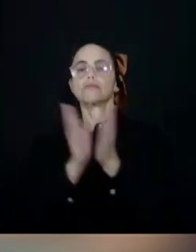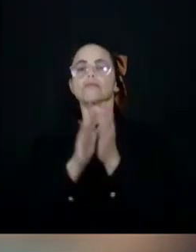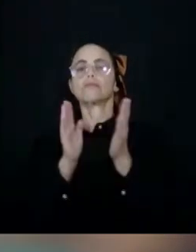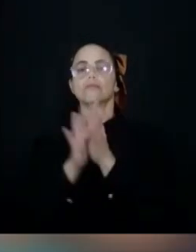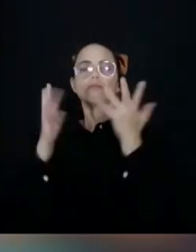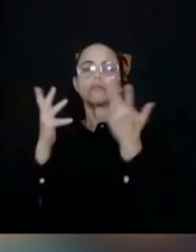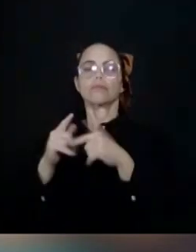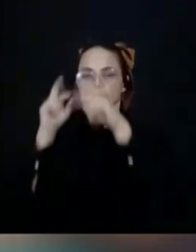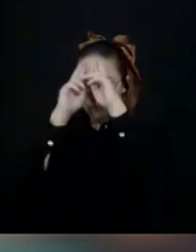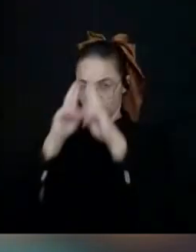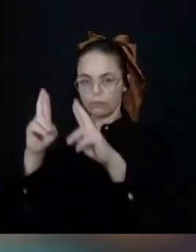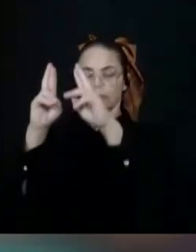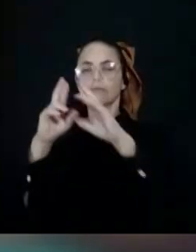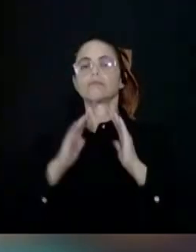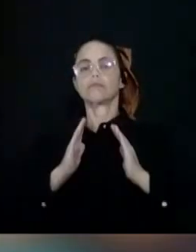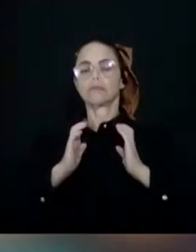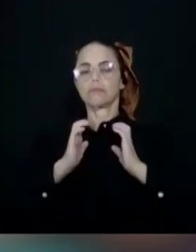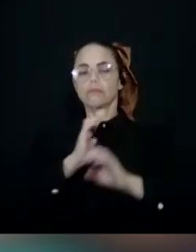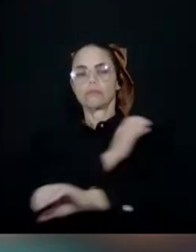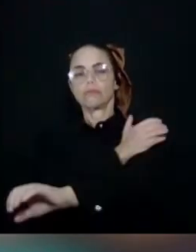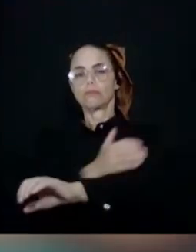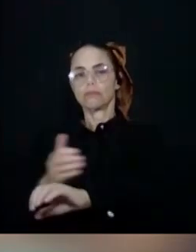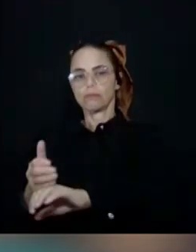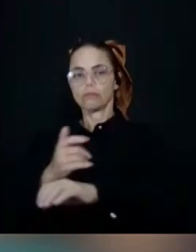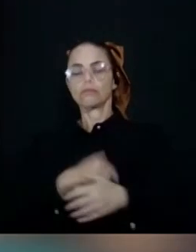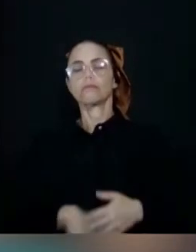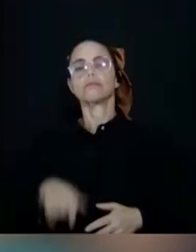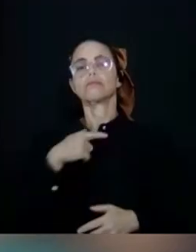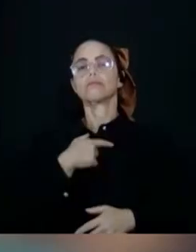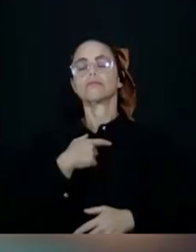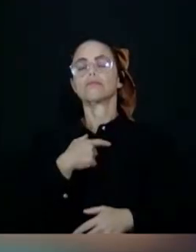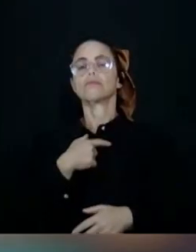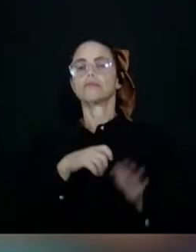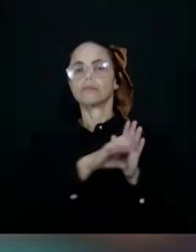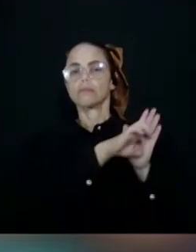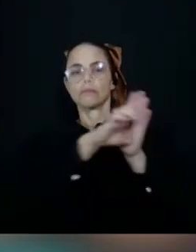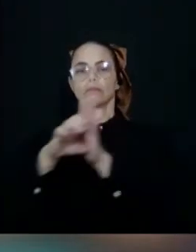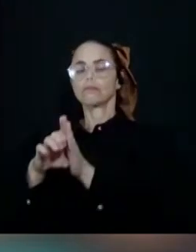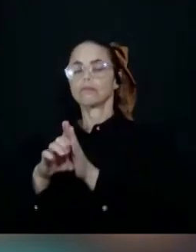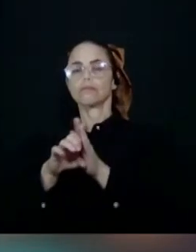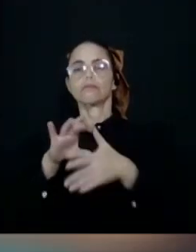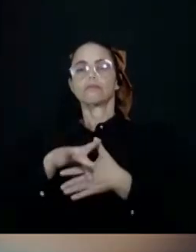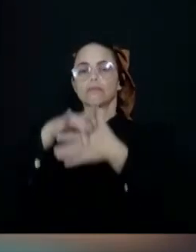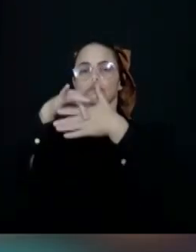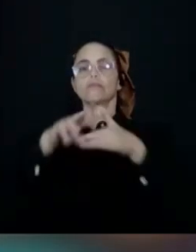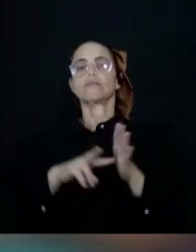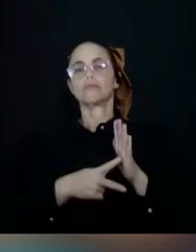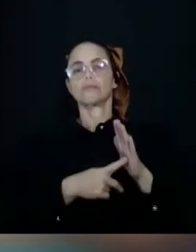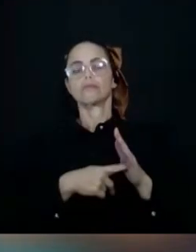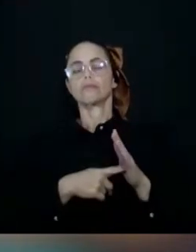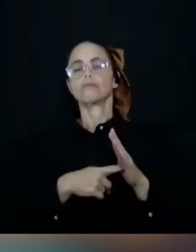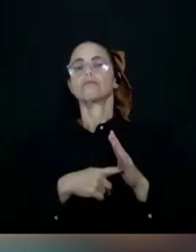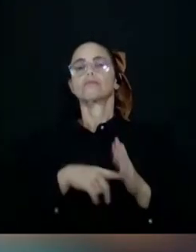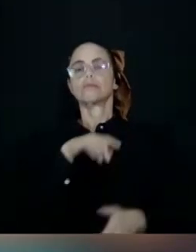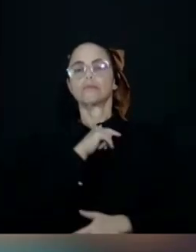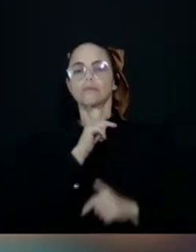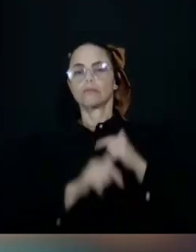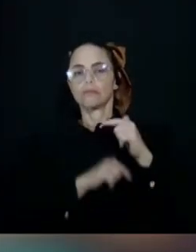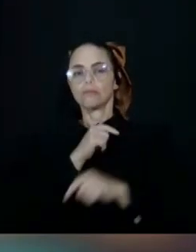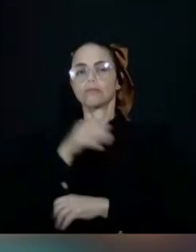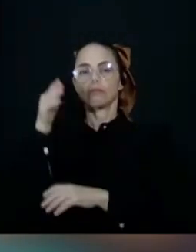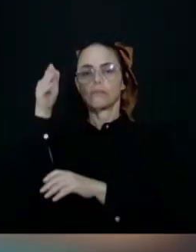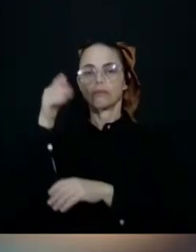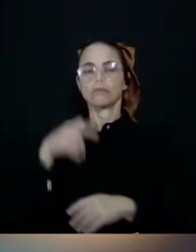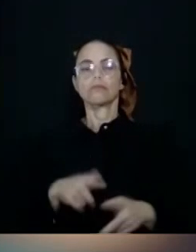com comportamento, com palavra e com exemplo. Sua liderança no Sindicato dos Empregados no Comércio Hoteleiro e Similares